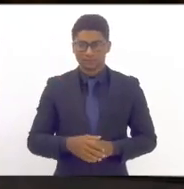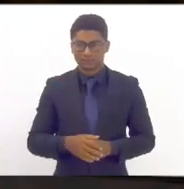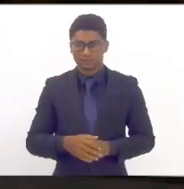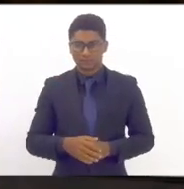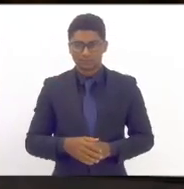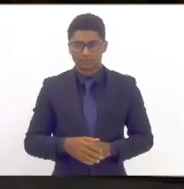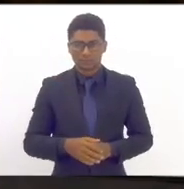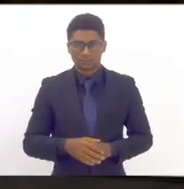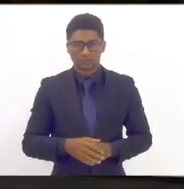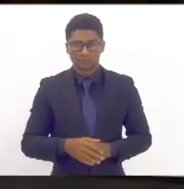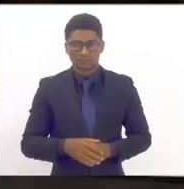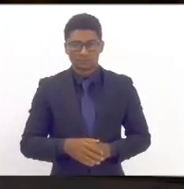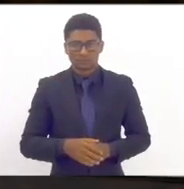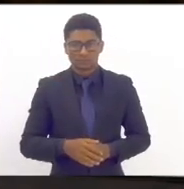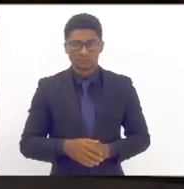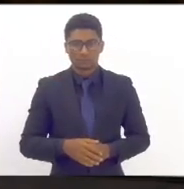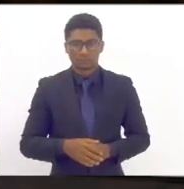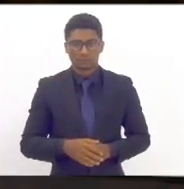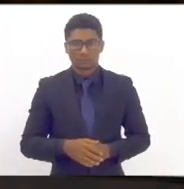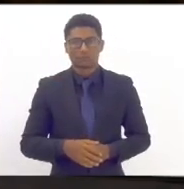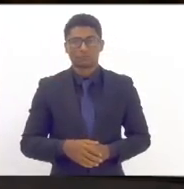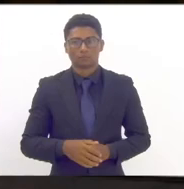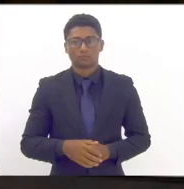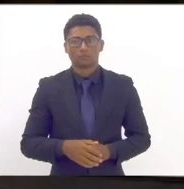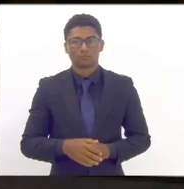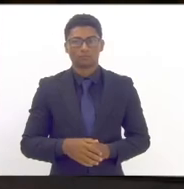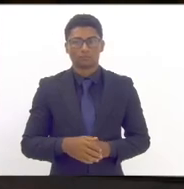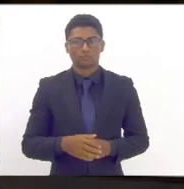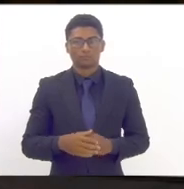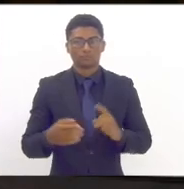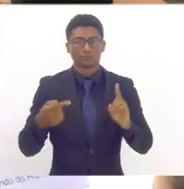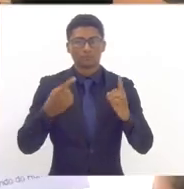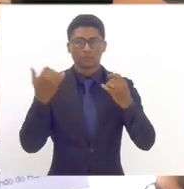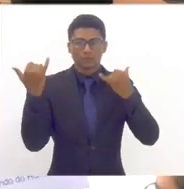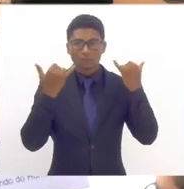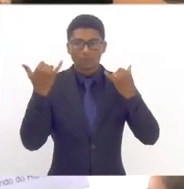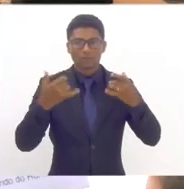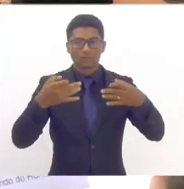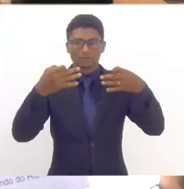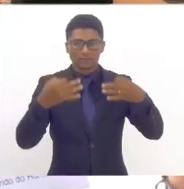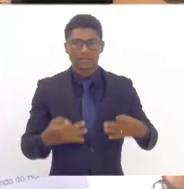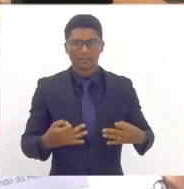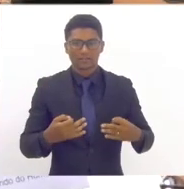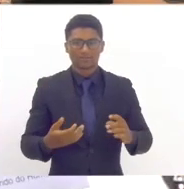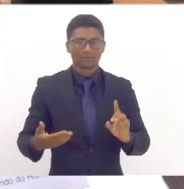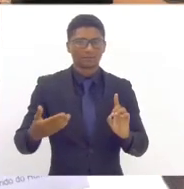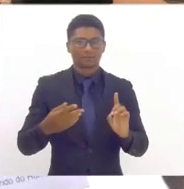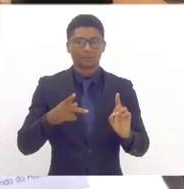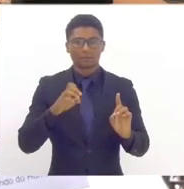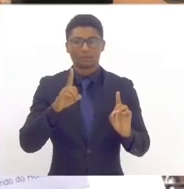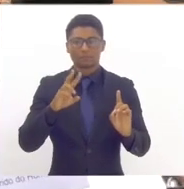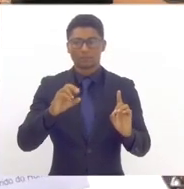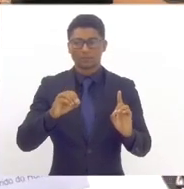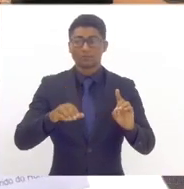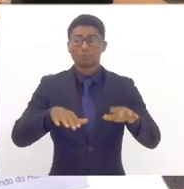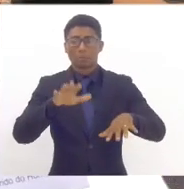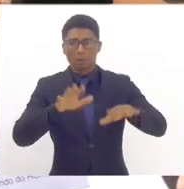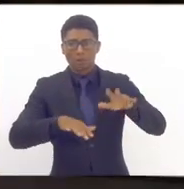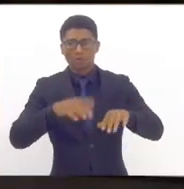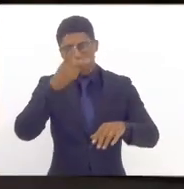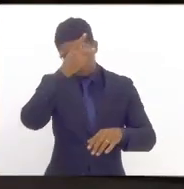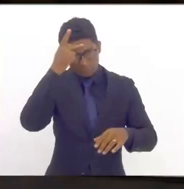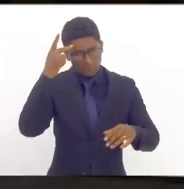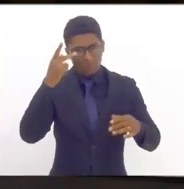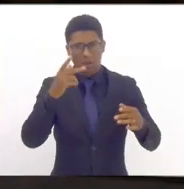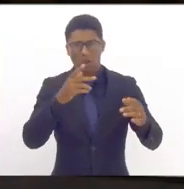que não. A certeza das informações que tem nas mãos é tão grande que o Pedro, mesmo sendo confrontado de maneira